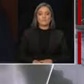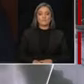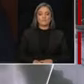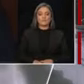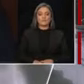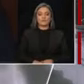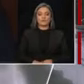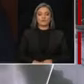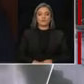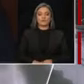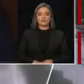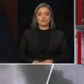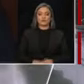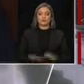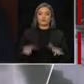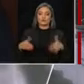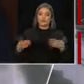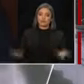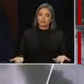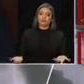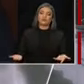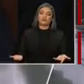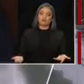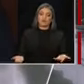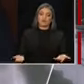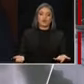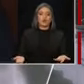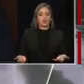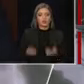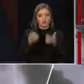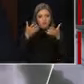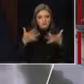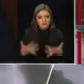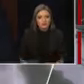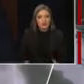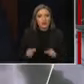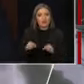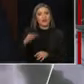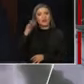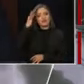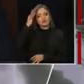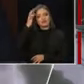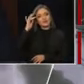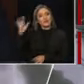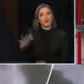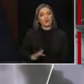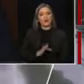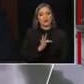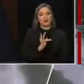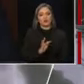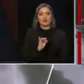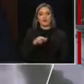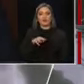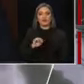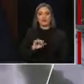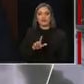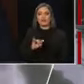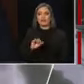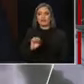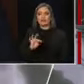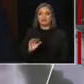Aqui, então, eu menciono e faço uma digressão sobre a teoria finalista, que é o objetivo, o fim